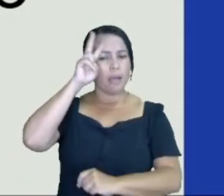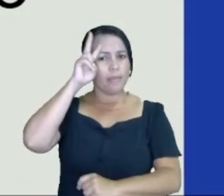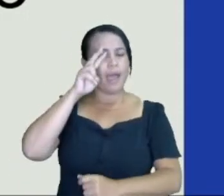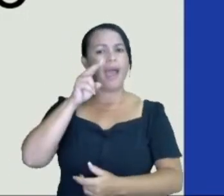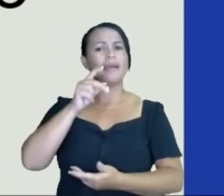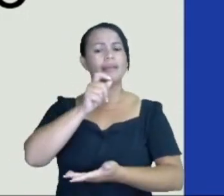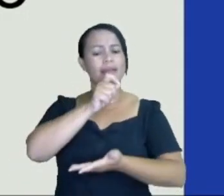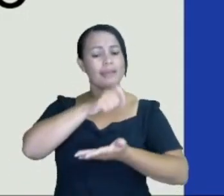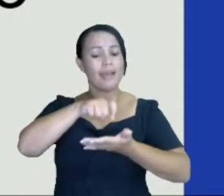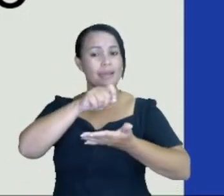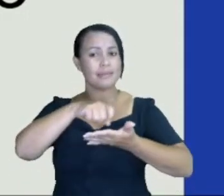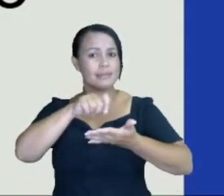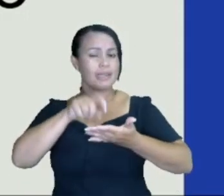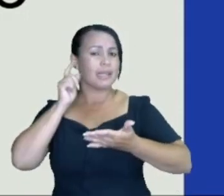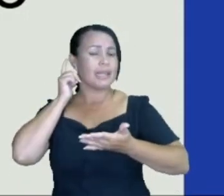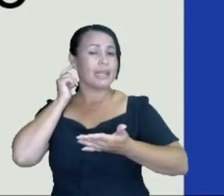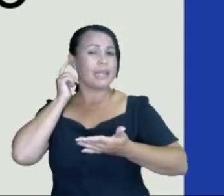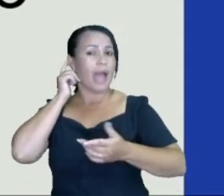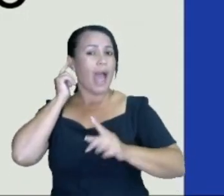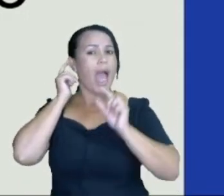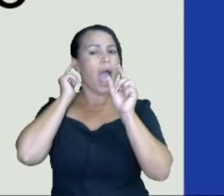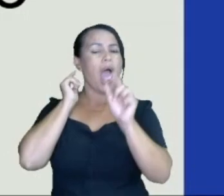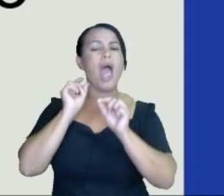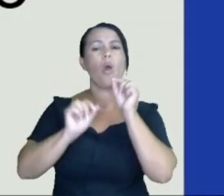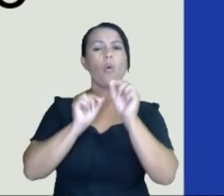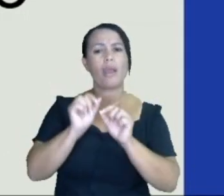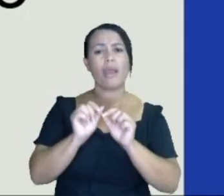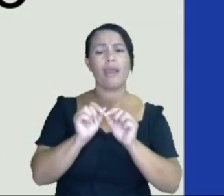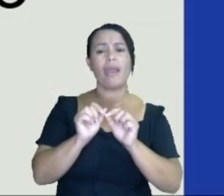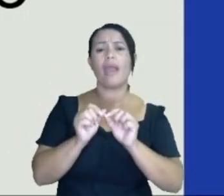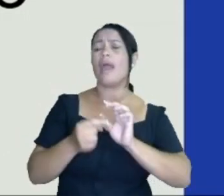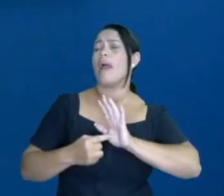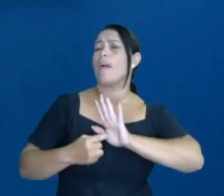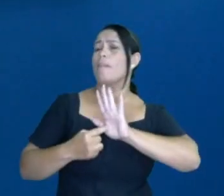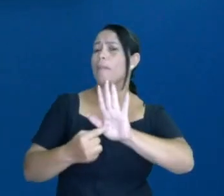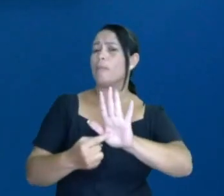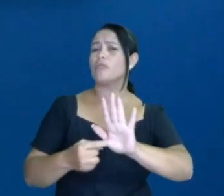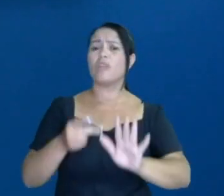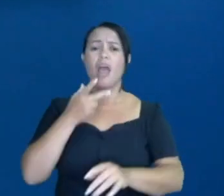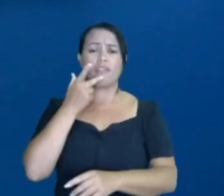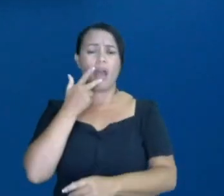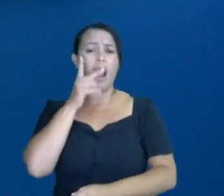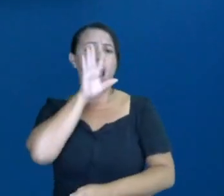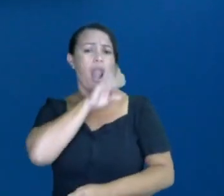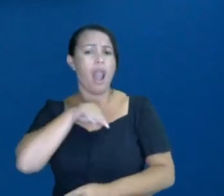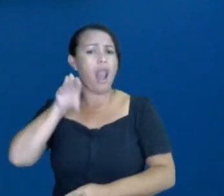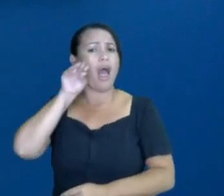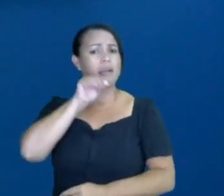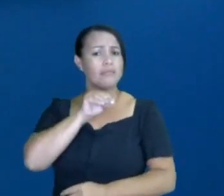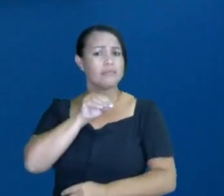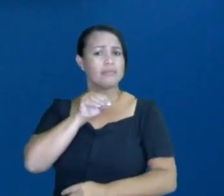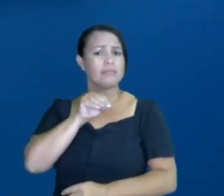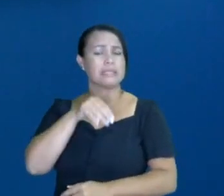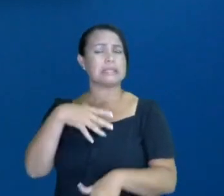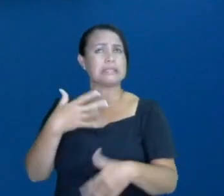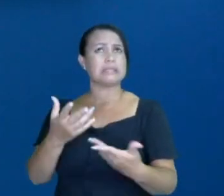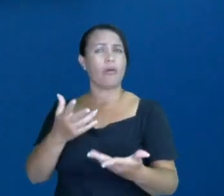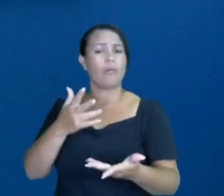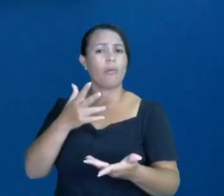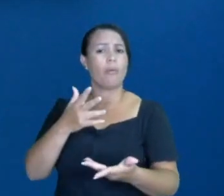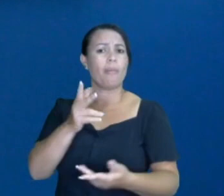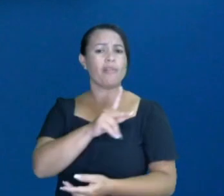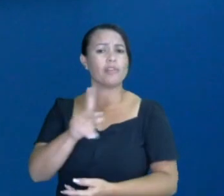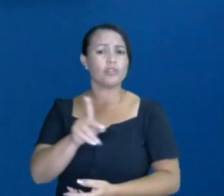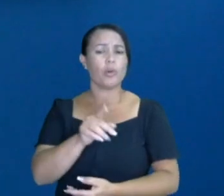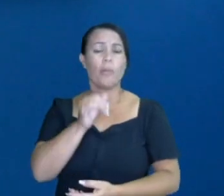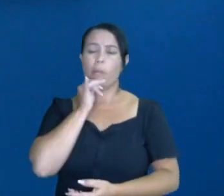escrita é uma tentativa de representar a fala. Isso mesmo. Então, professor, a